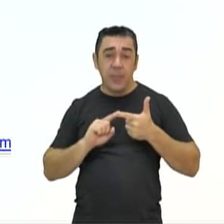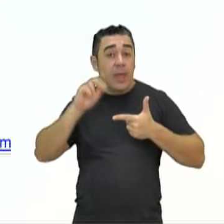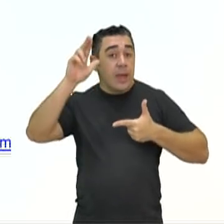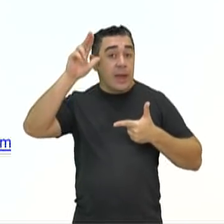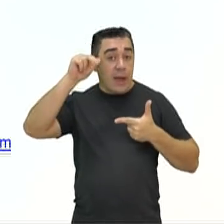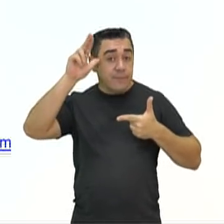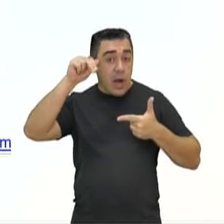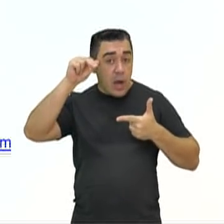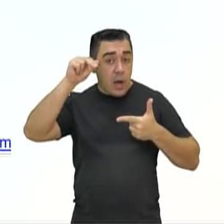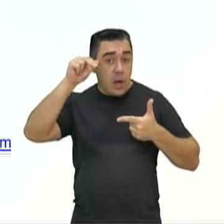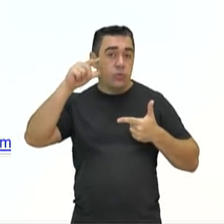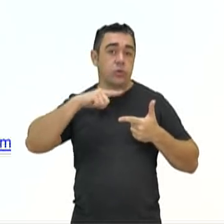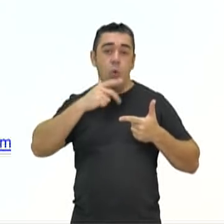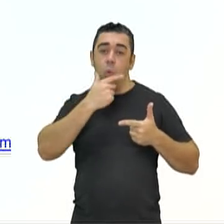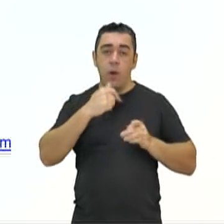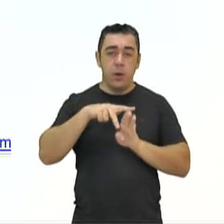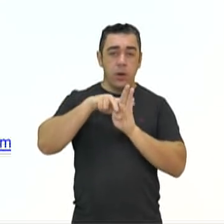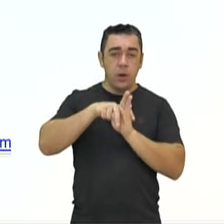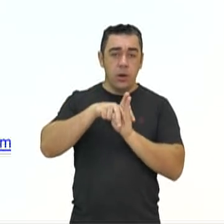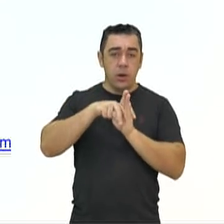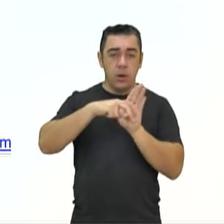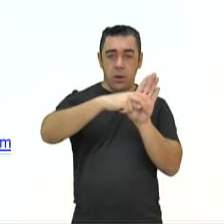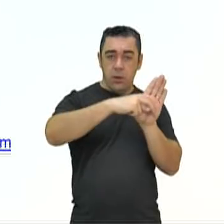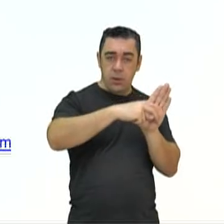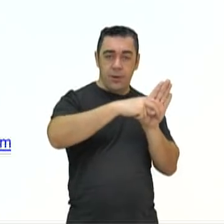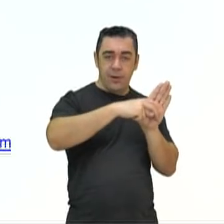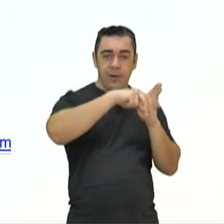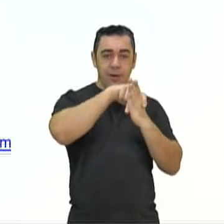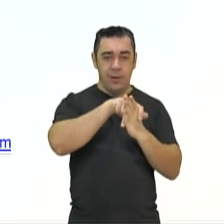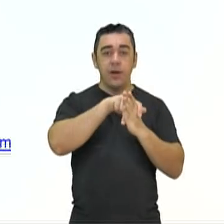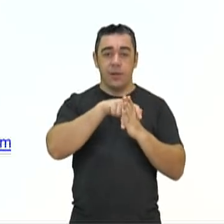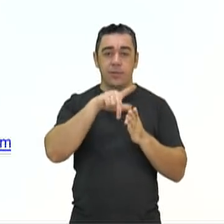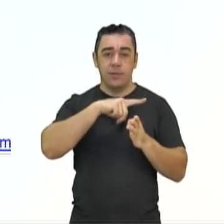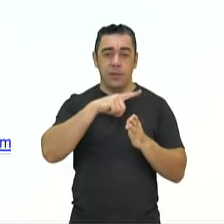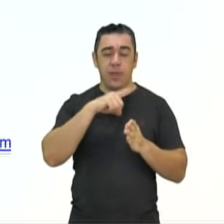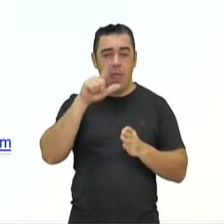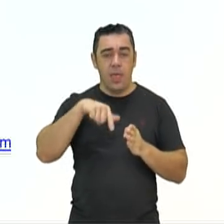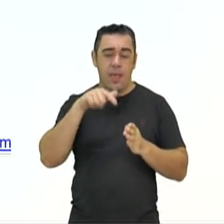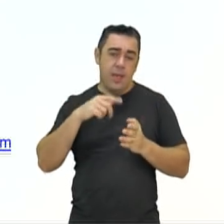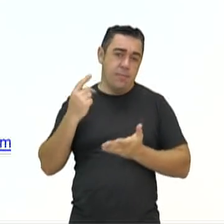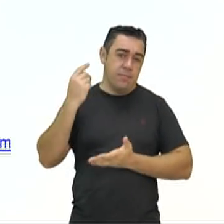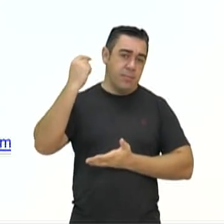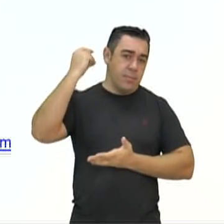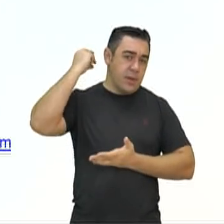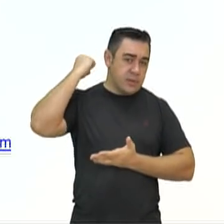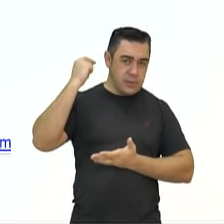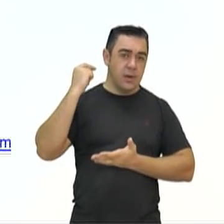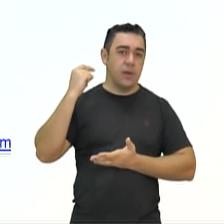cavalo, tinha o cavaleiro em cima ali. Então, eram coisas assim que representavam bem a época, bem